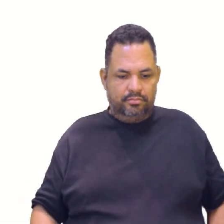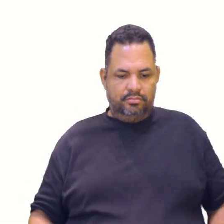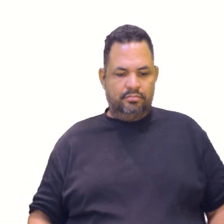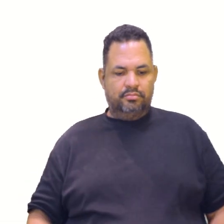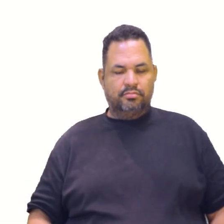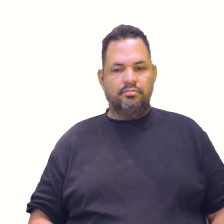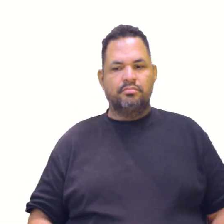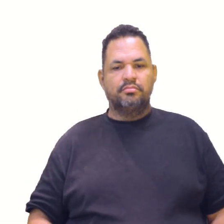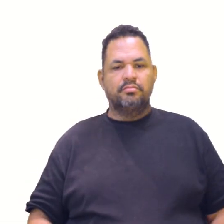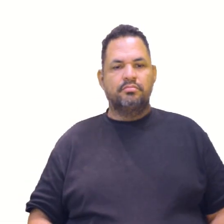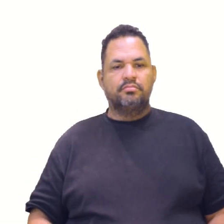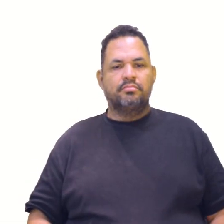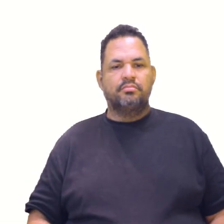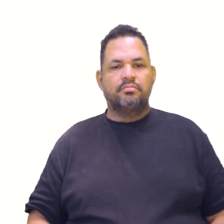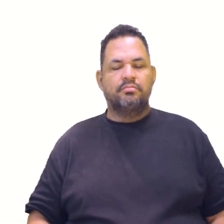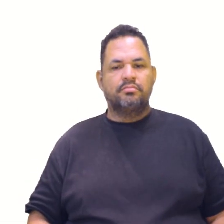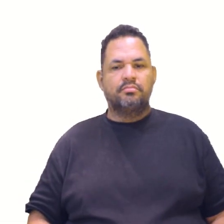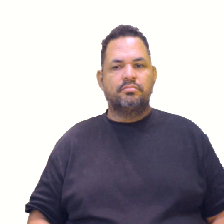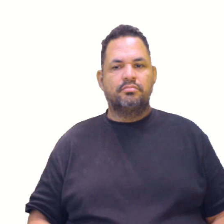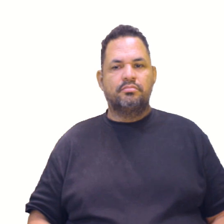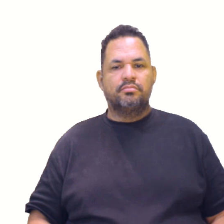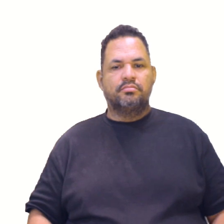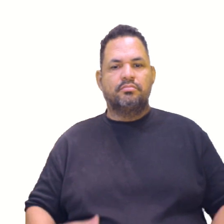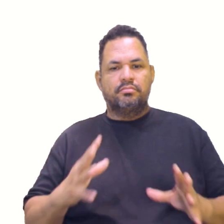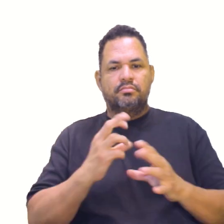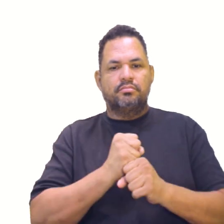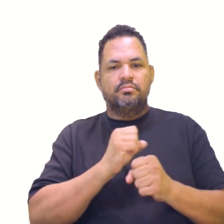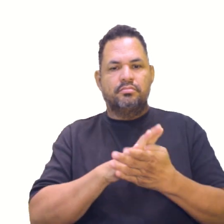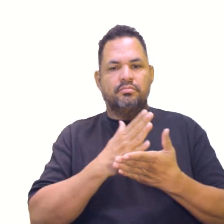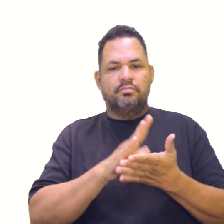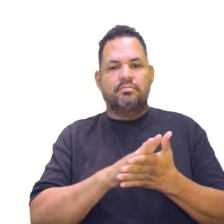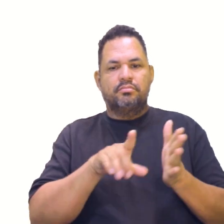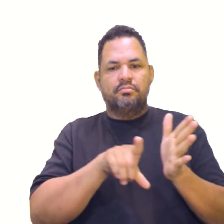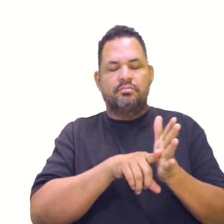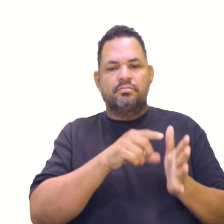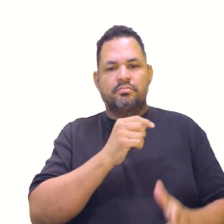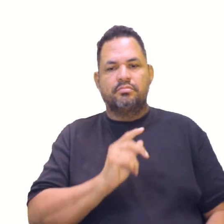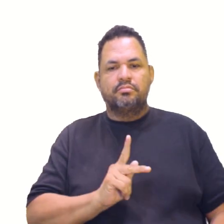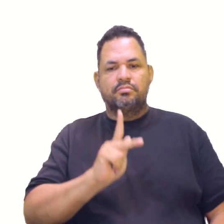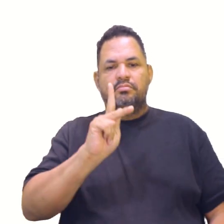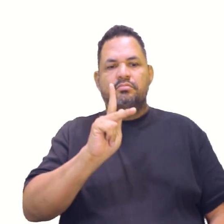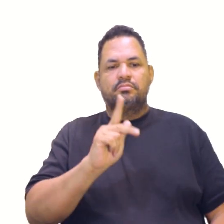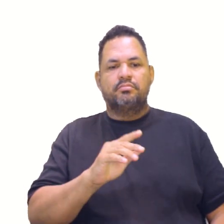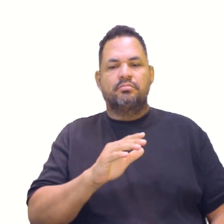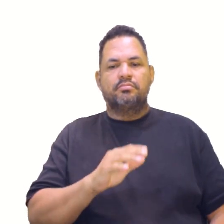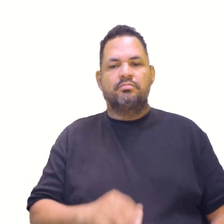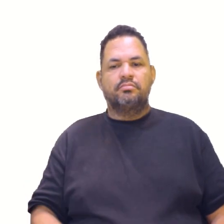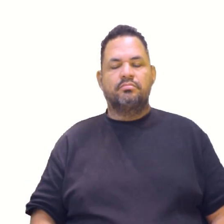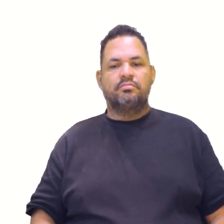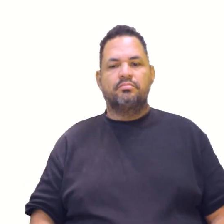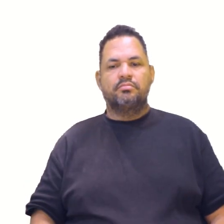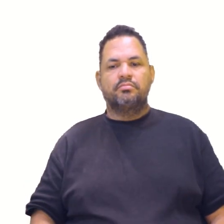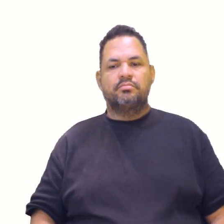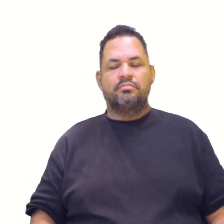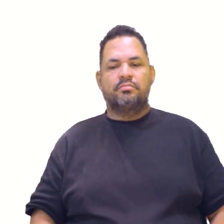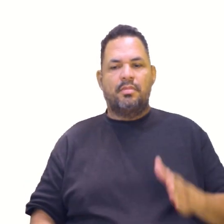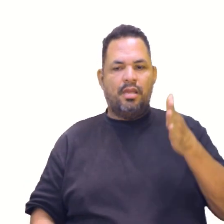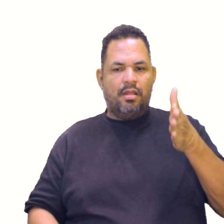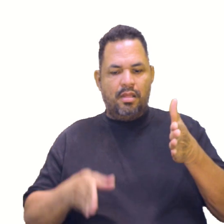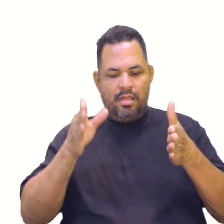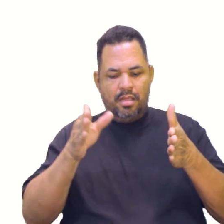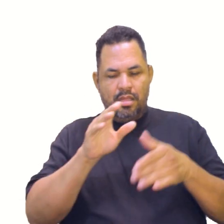4K positivo e 5K negativo. Então o nosso determinante ficou menos K. A área é dada pelo